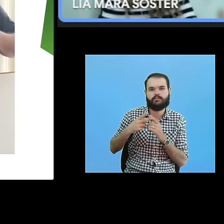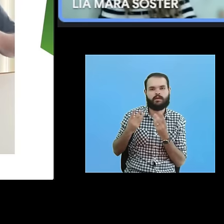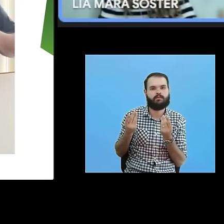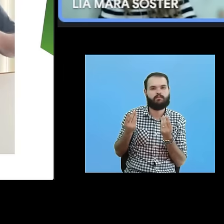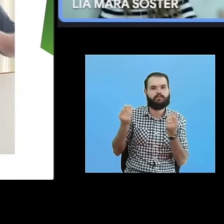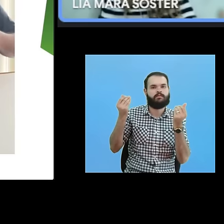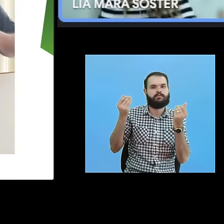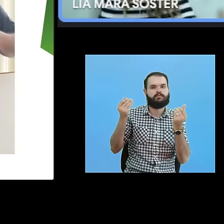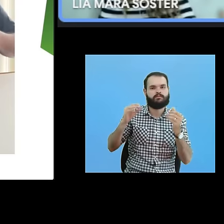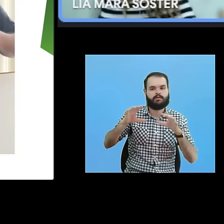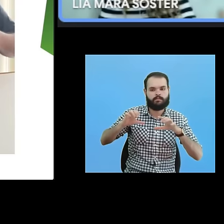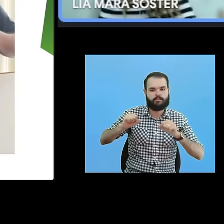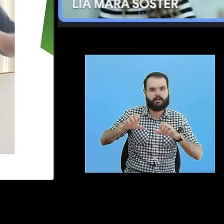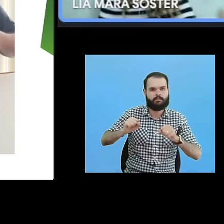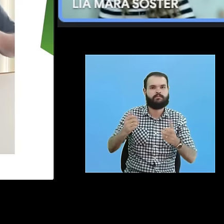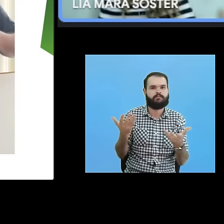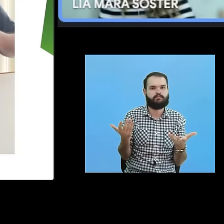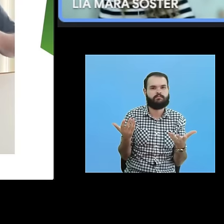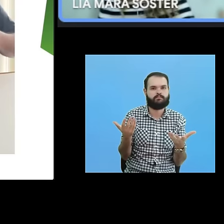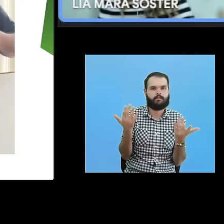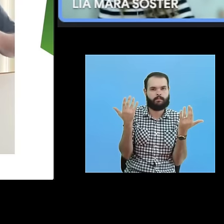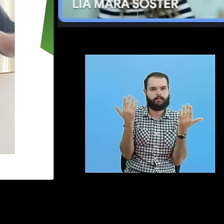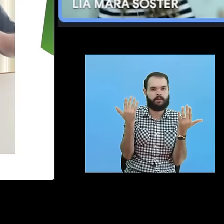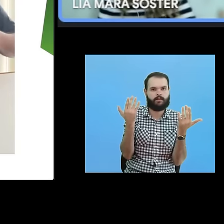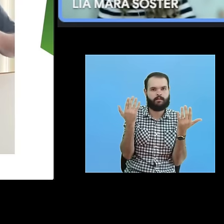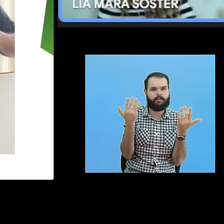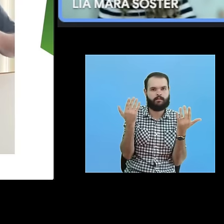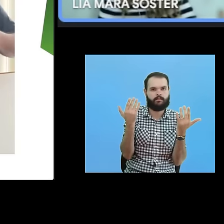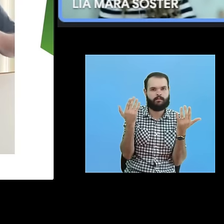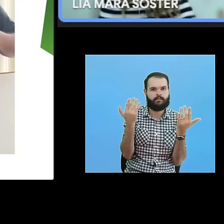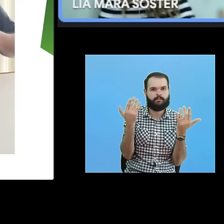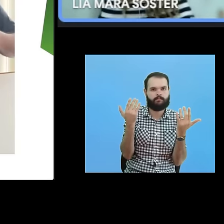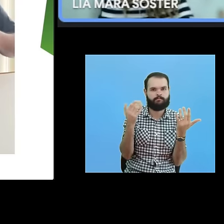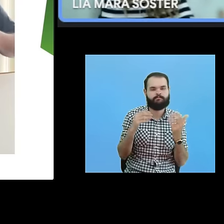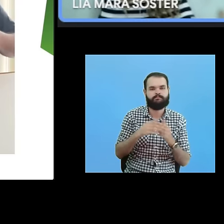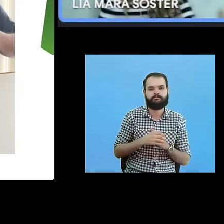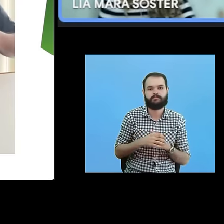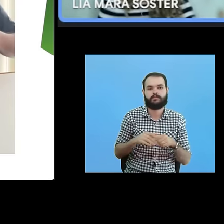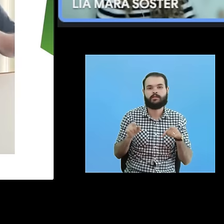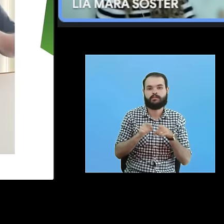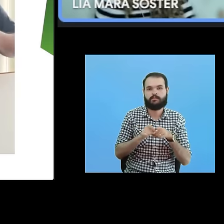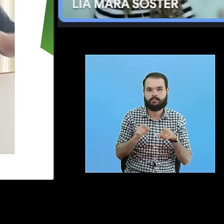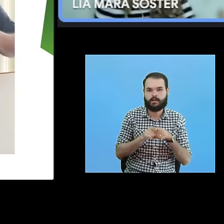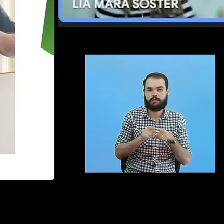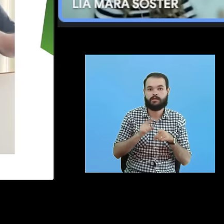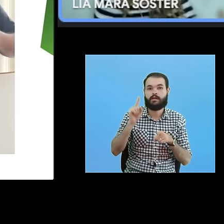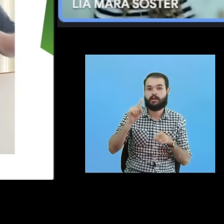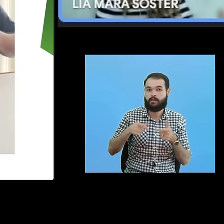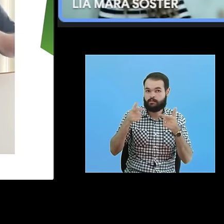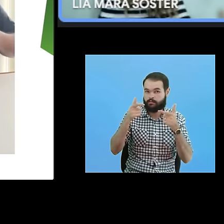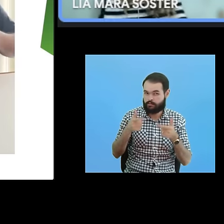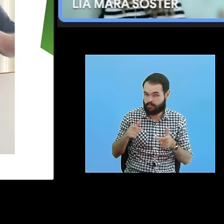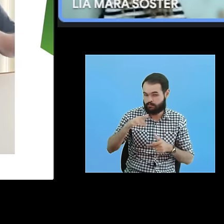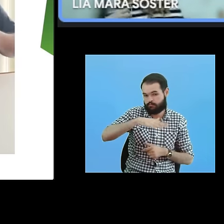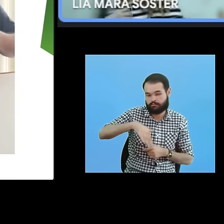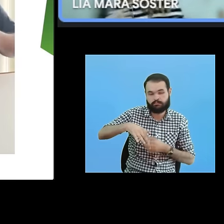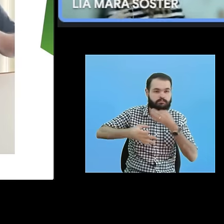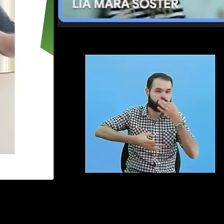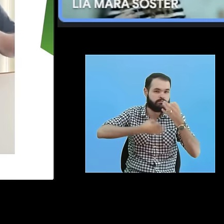qualidade tátil, né, das mãos dos membros superiores, além de ter sido um espaço de